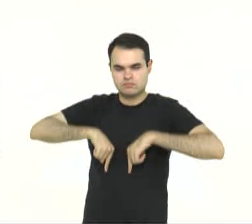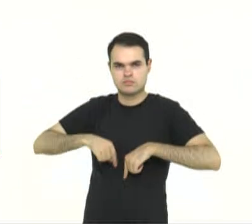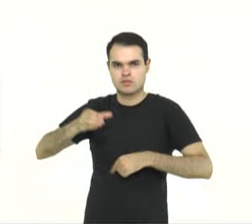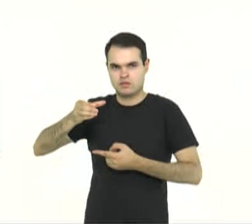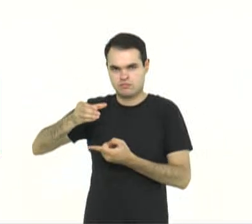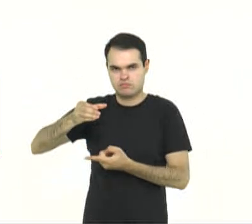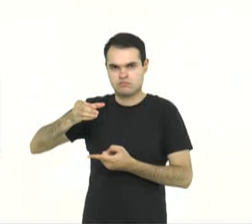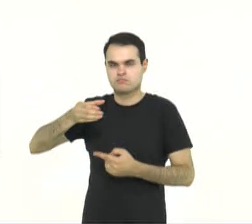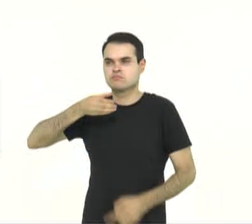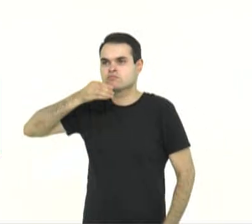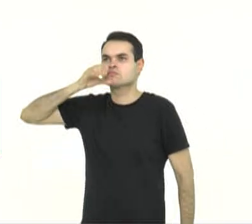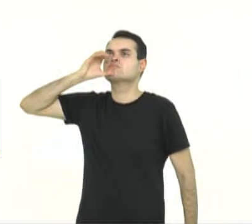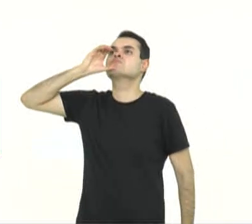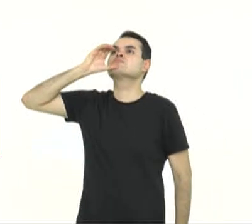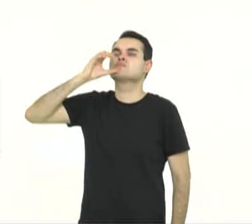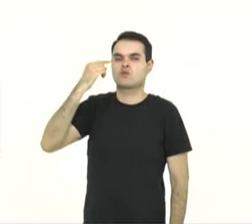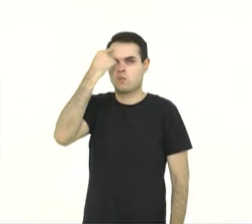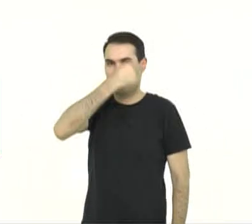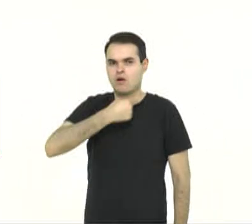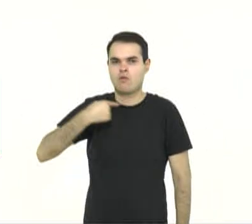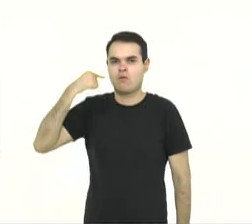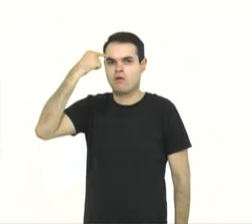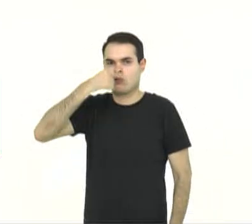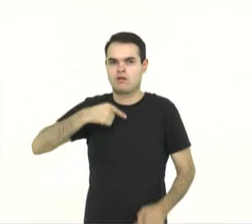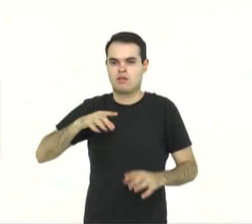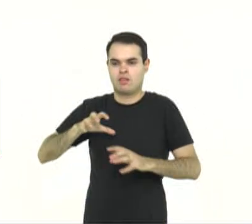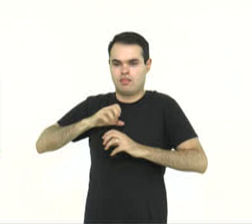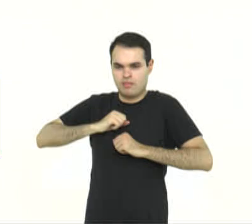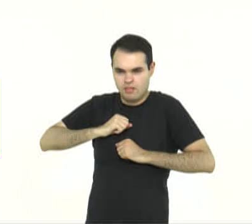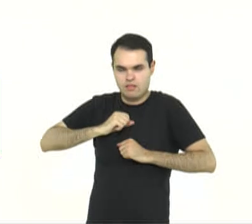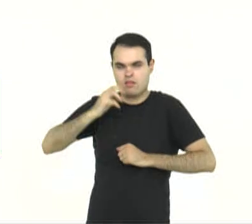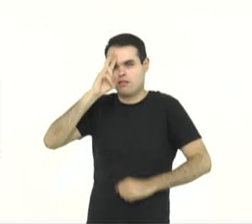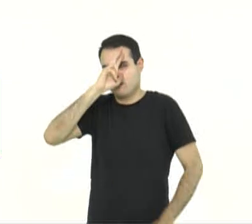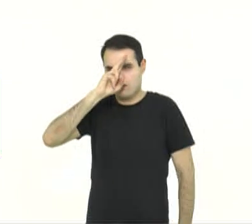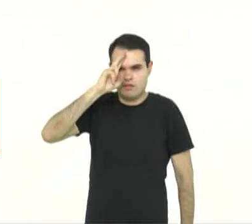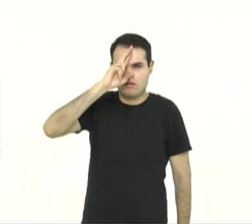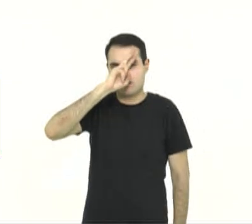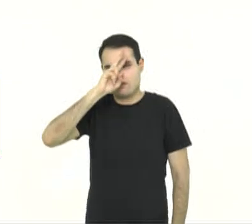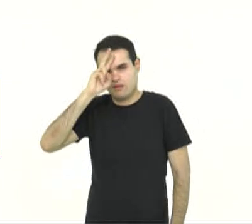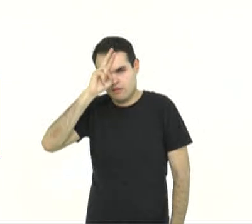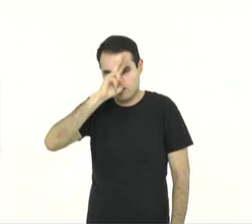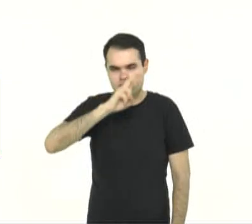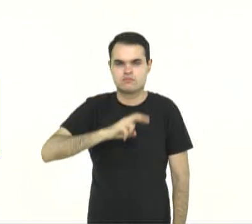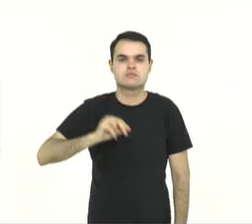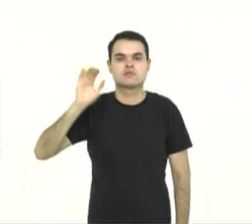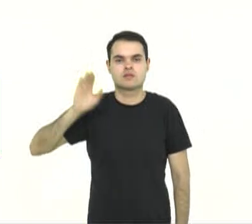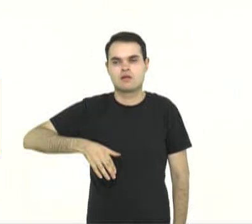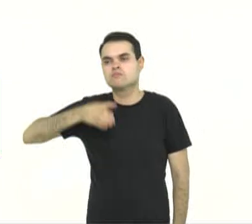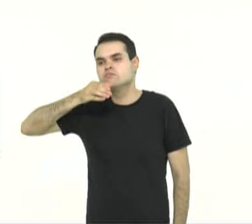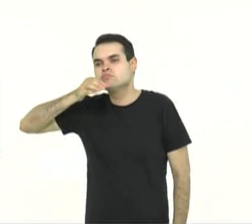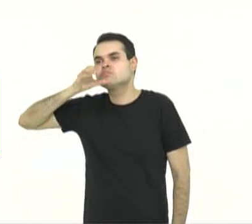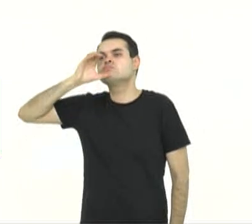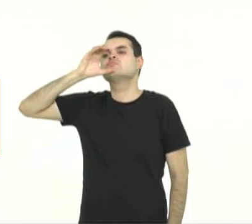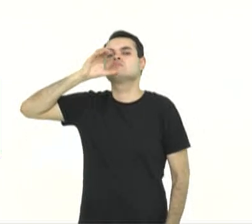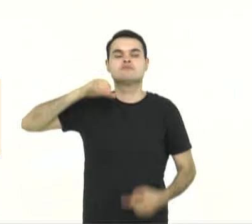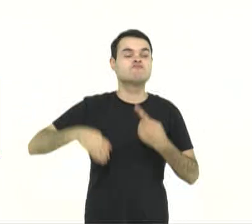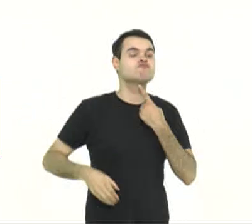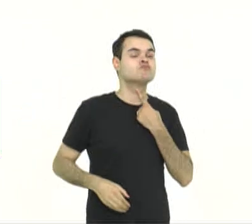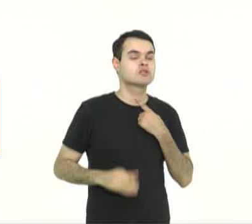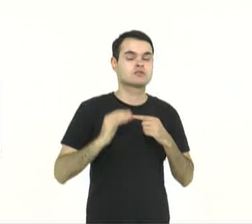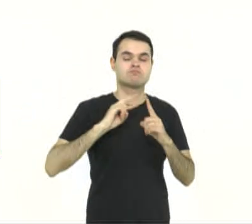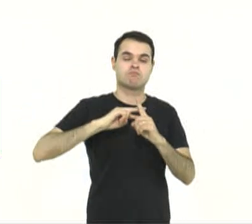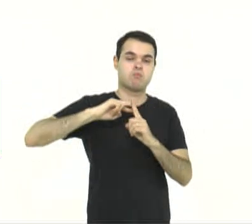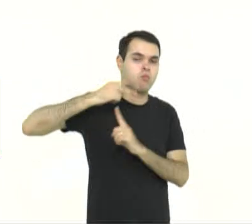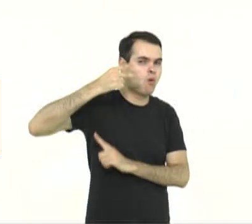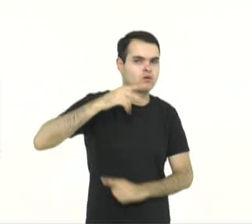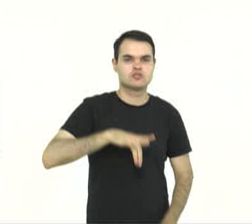cerveja por hora. Acima disso, começa a intoxicação e a embriaguez. Então, quem bebe tem mais vontade de fazer xixi, e isso